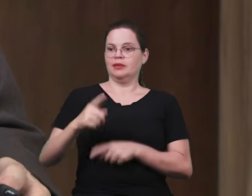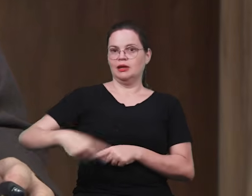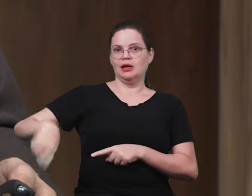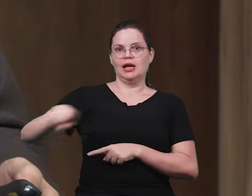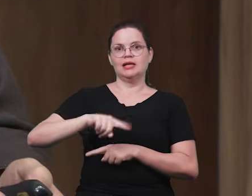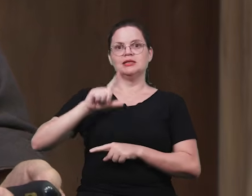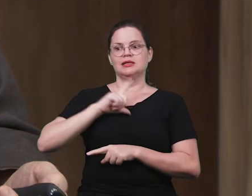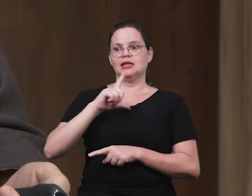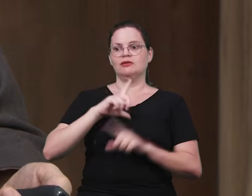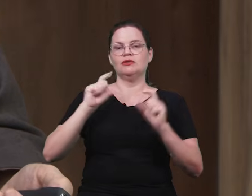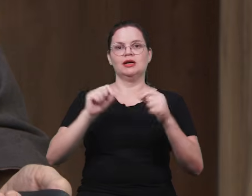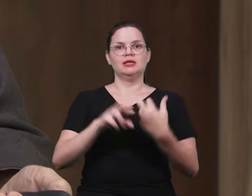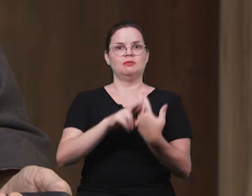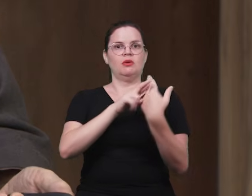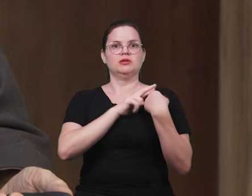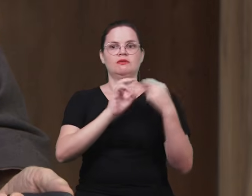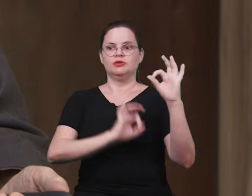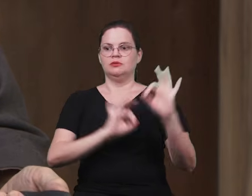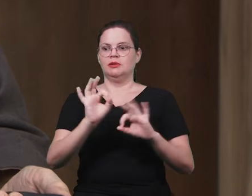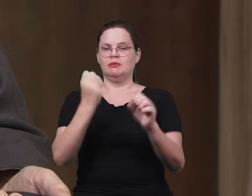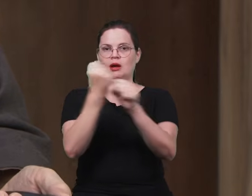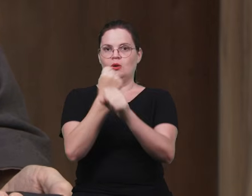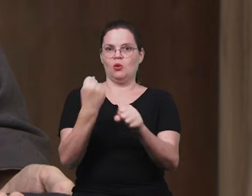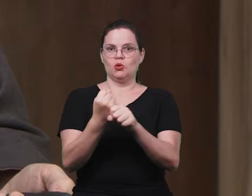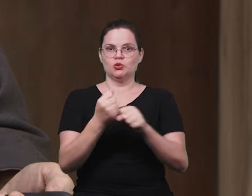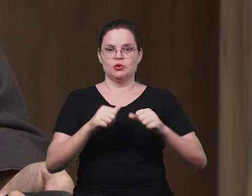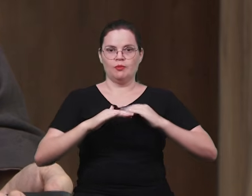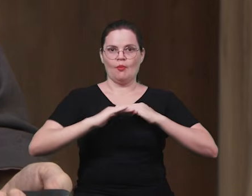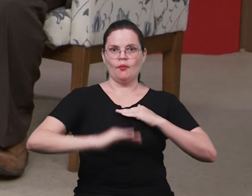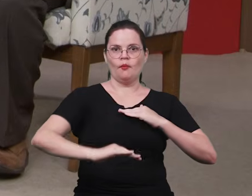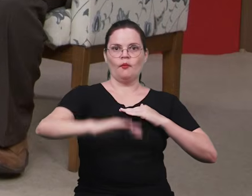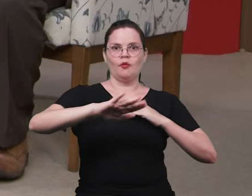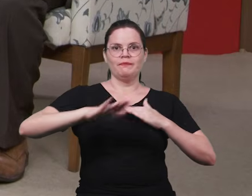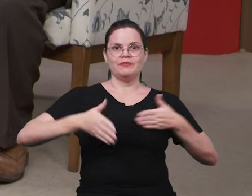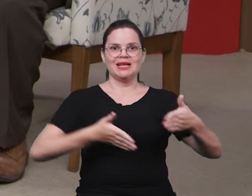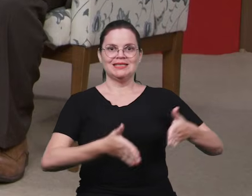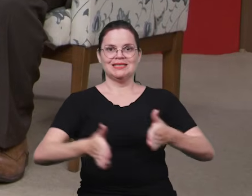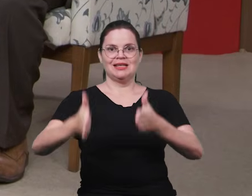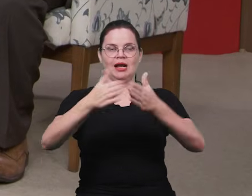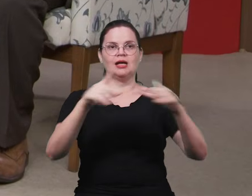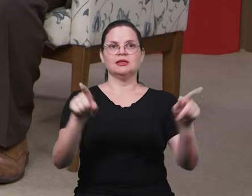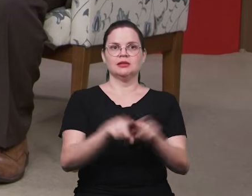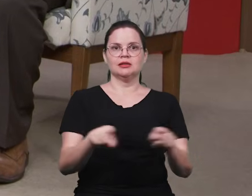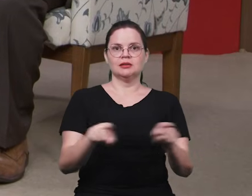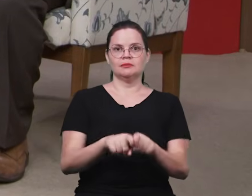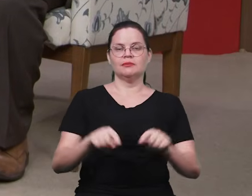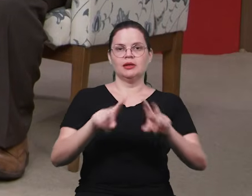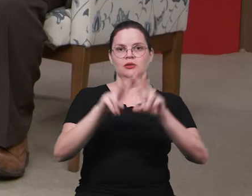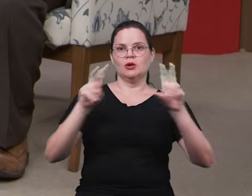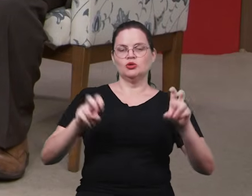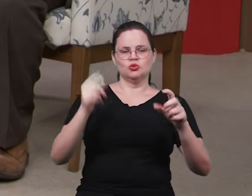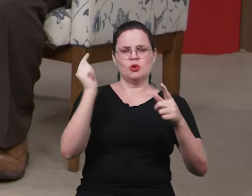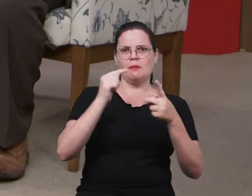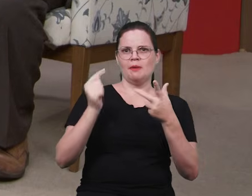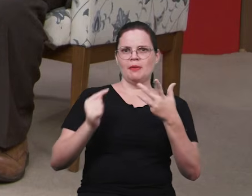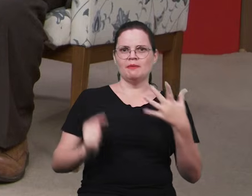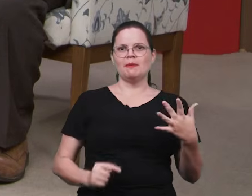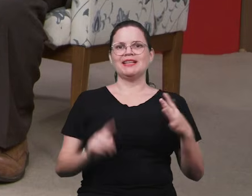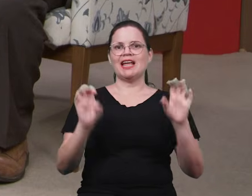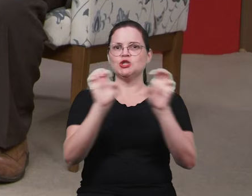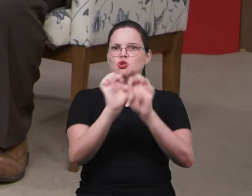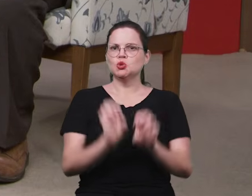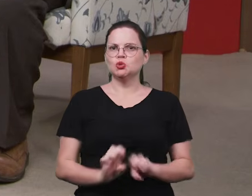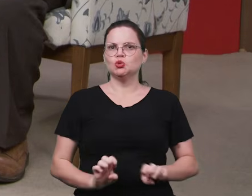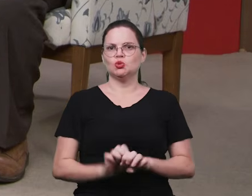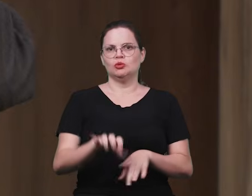pelas estradas romanas. Pela Pax Romana. Pax Romana, então, podemos dizer